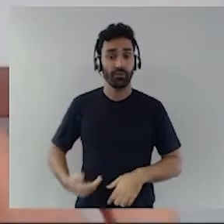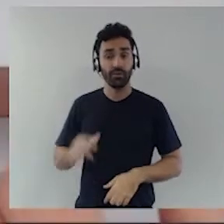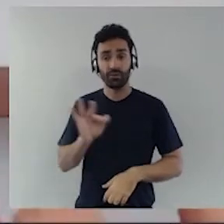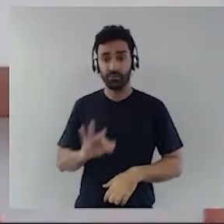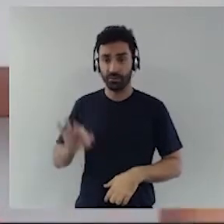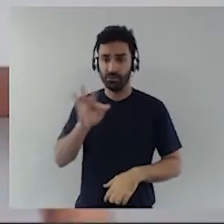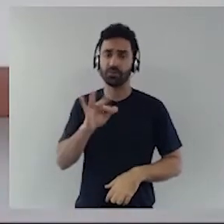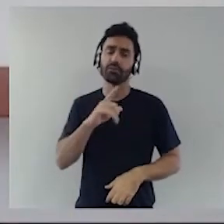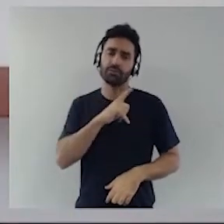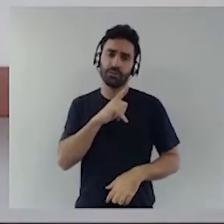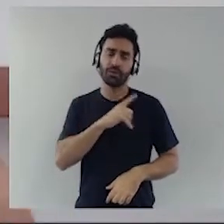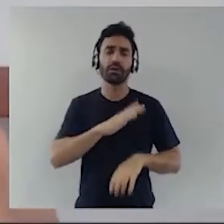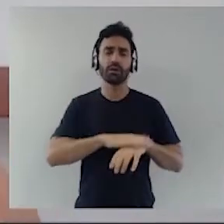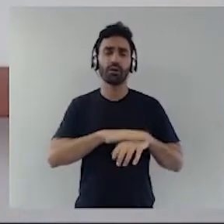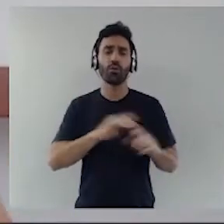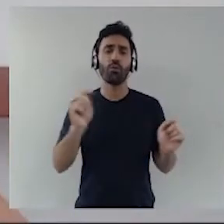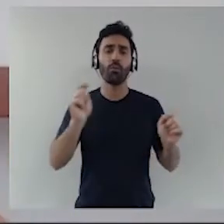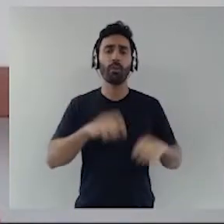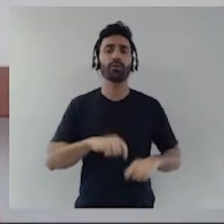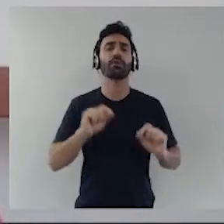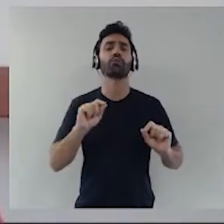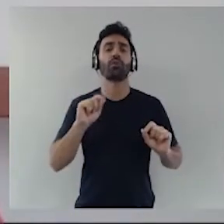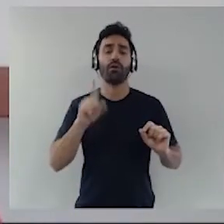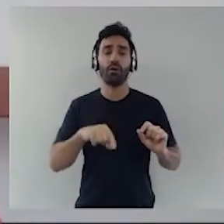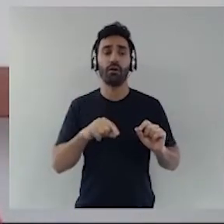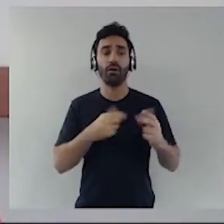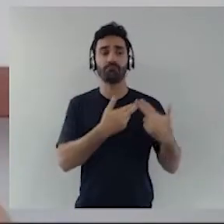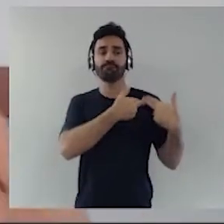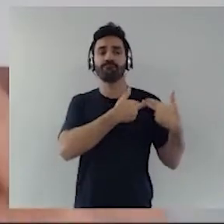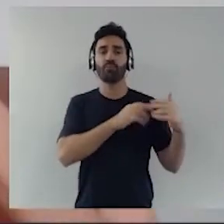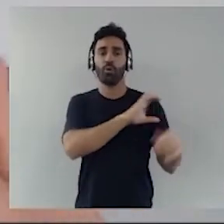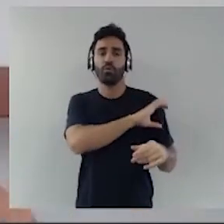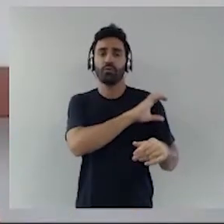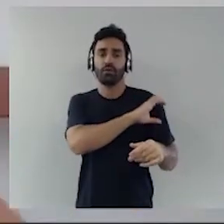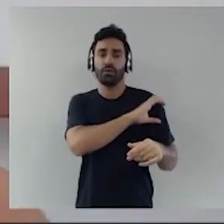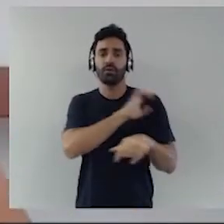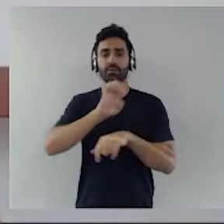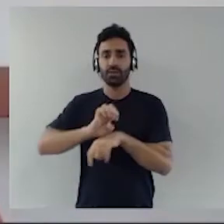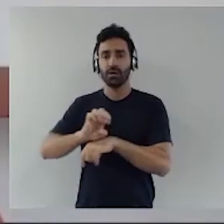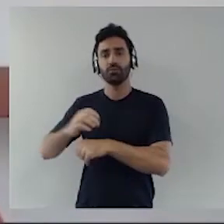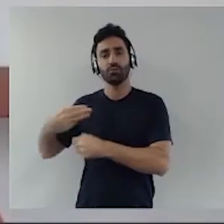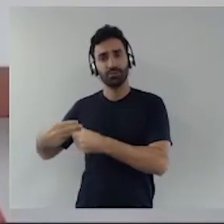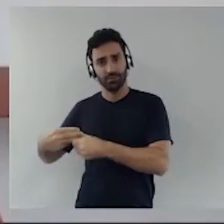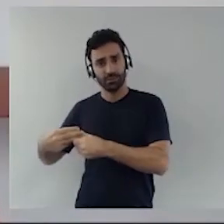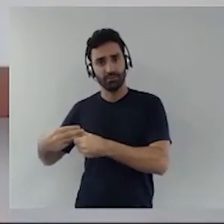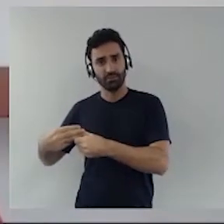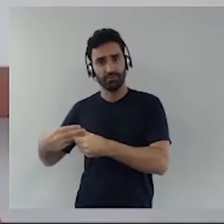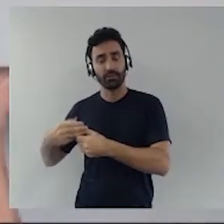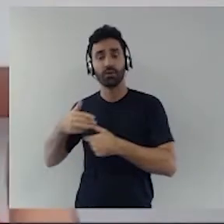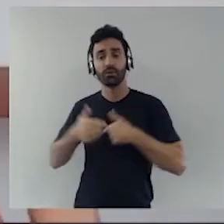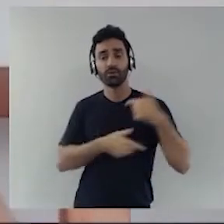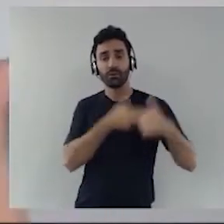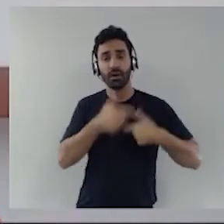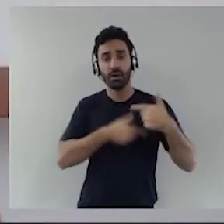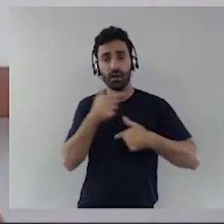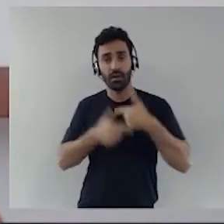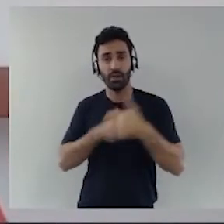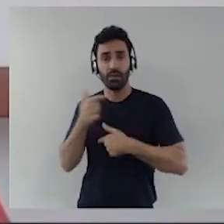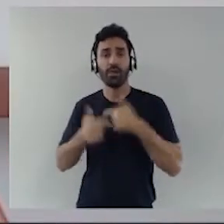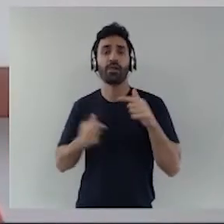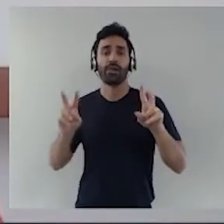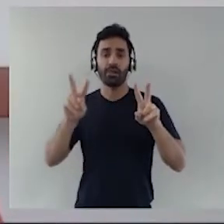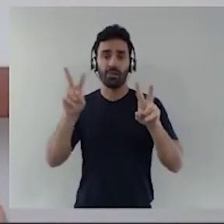tem uma competência específica de coordenar estados e municípios ea sua própria atuação na